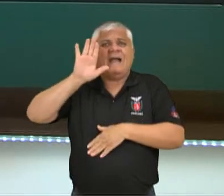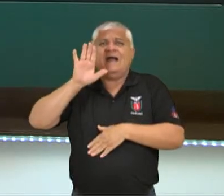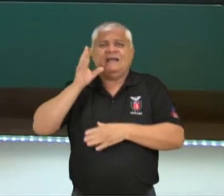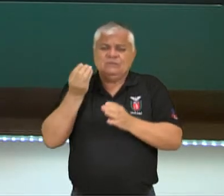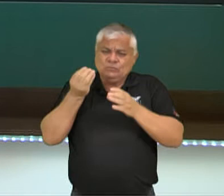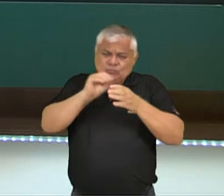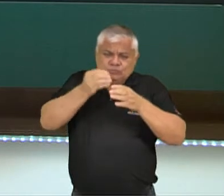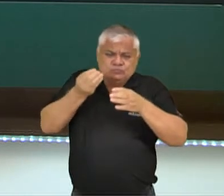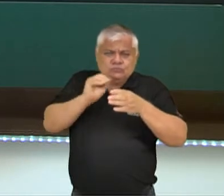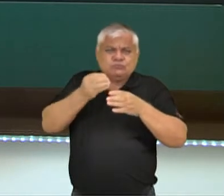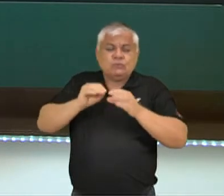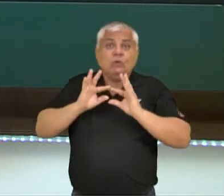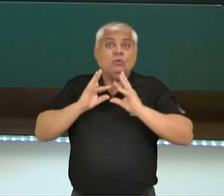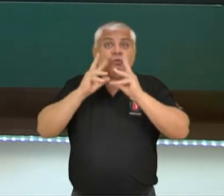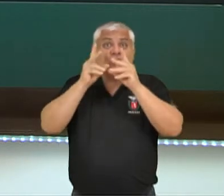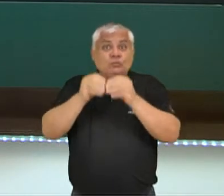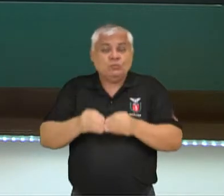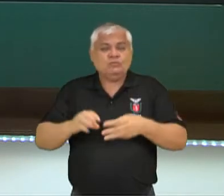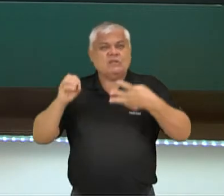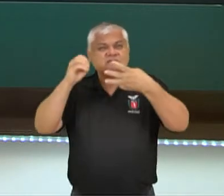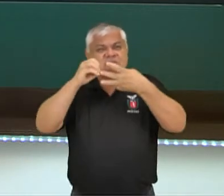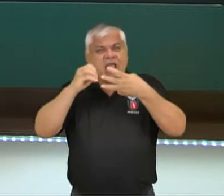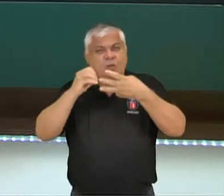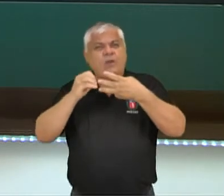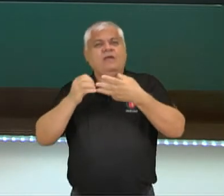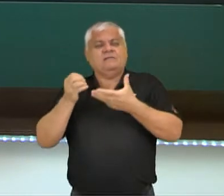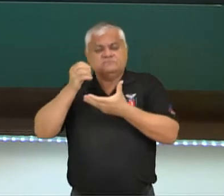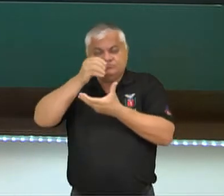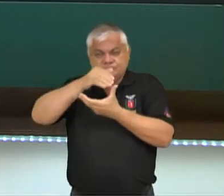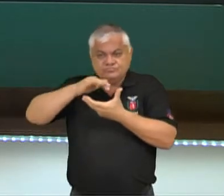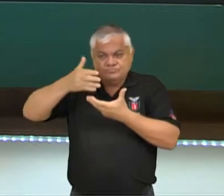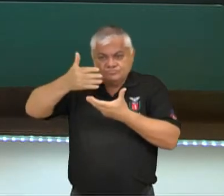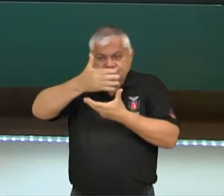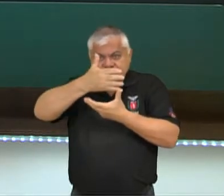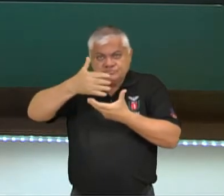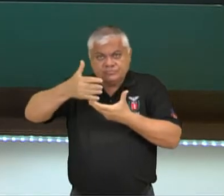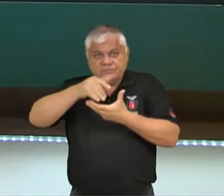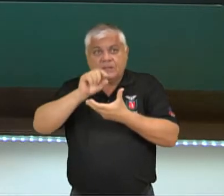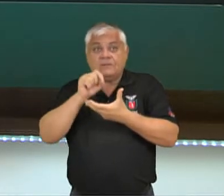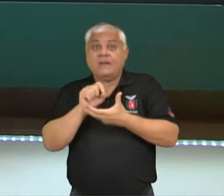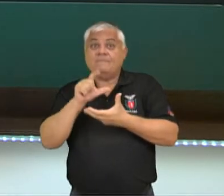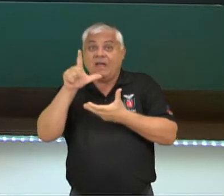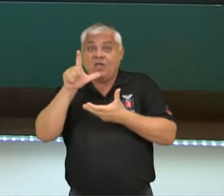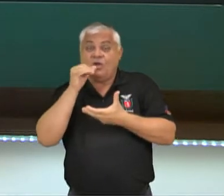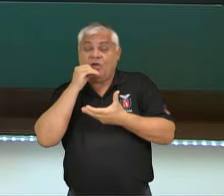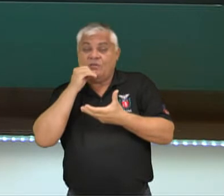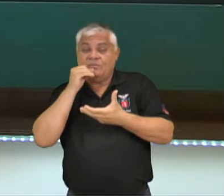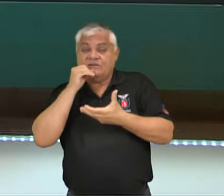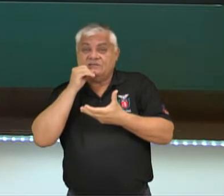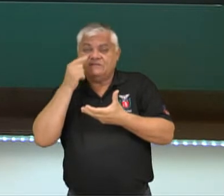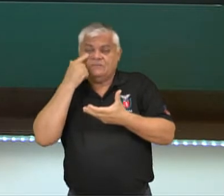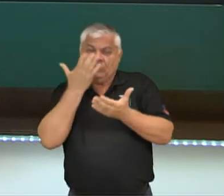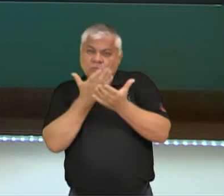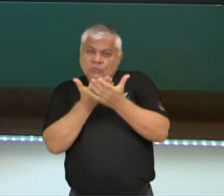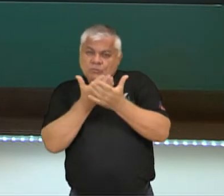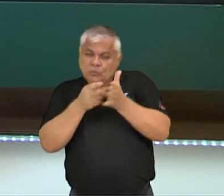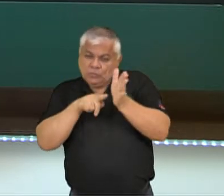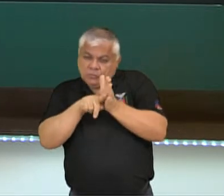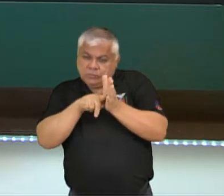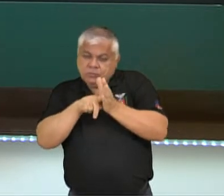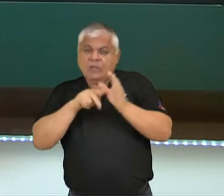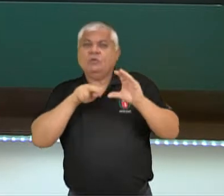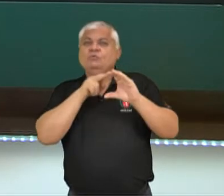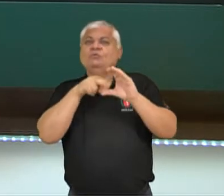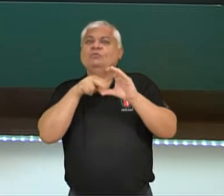a maior parte não, todas as organelas celulares. A gente pegou a maior organela e adentrou e estudou o núcleo. Só